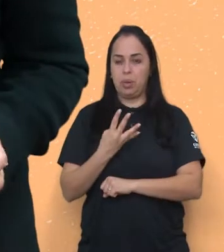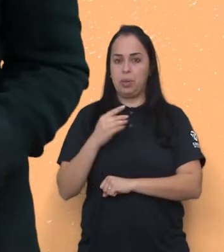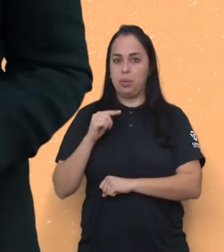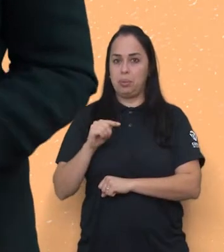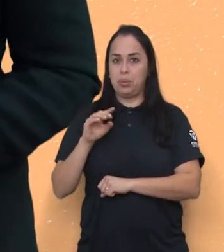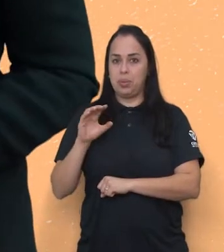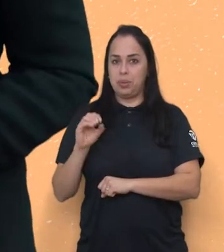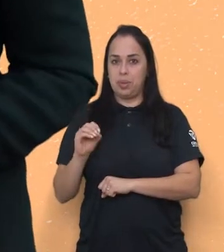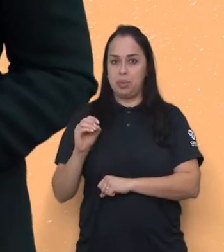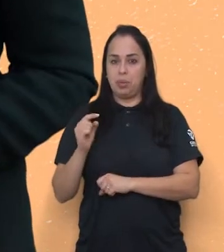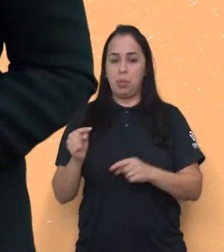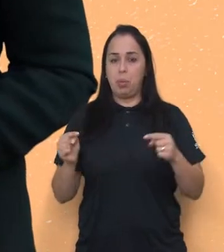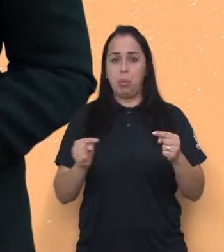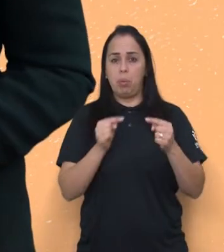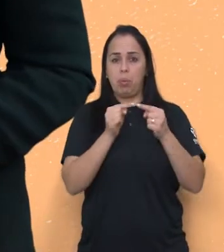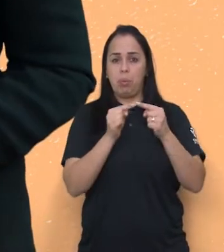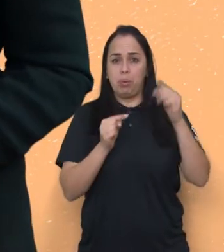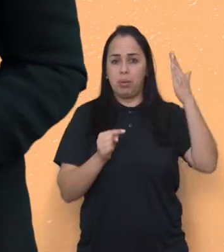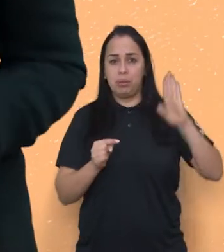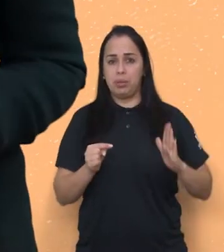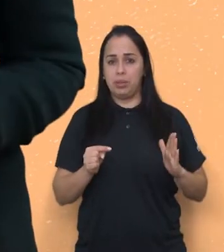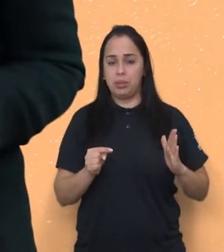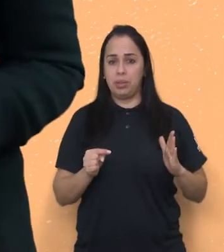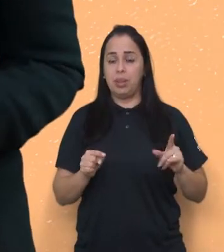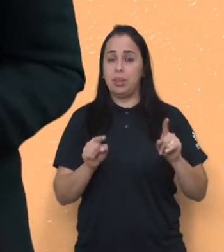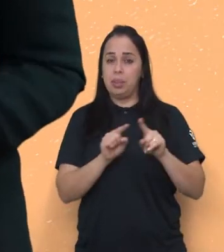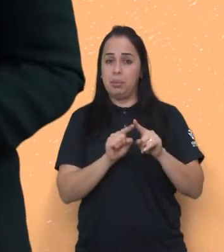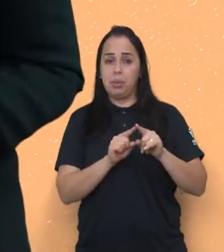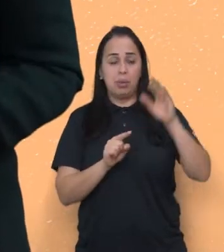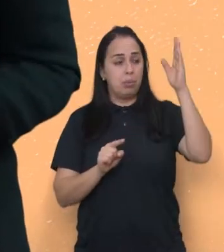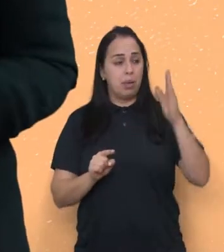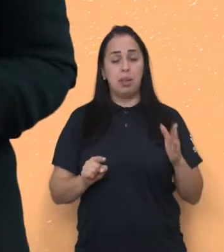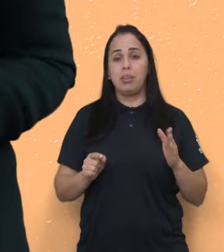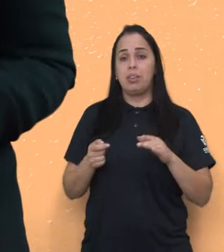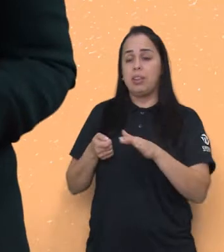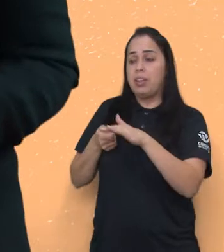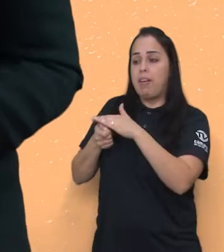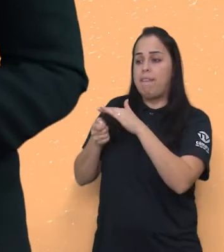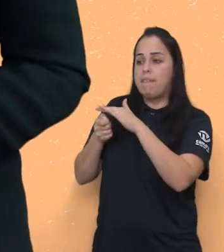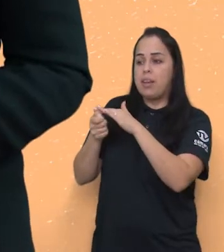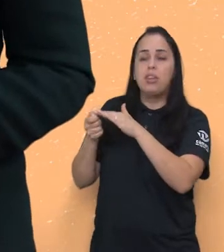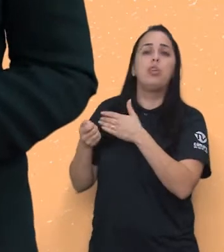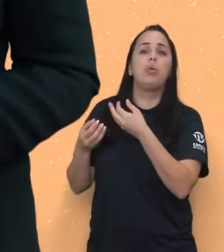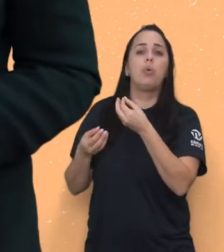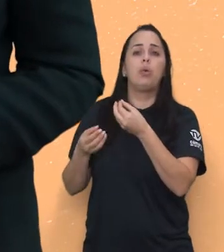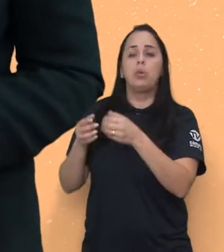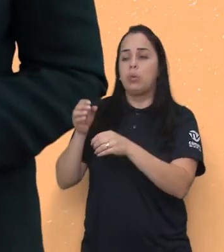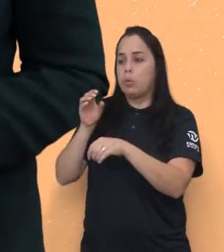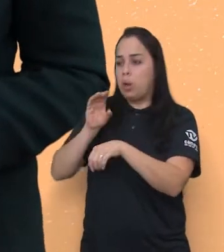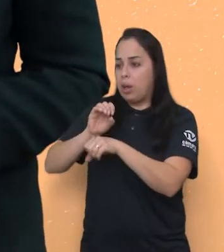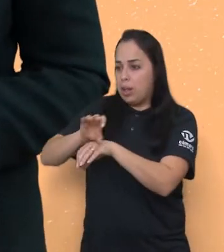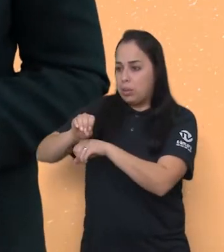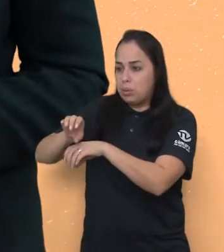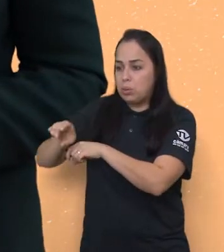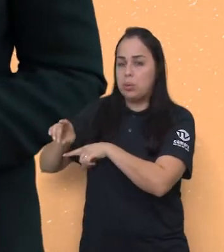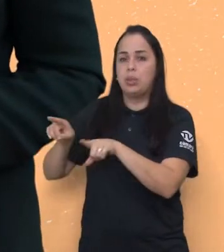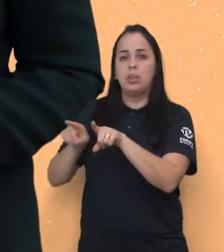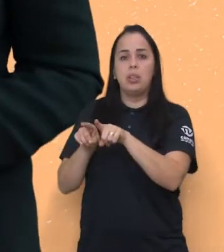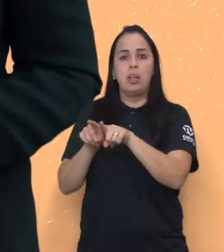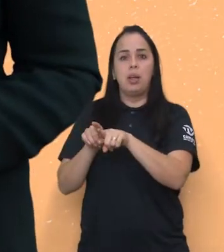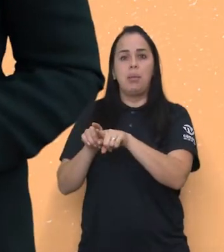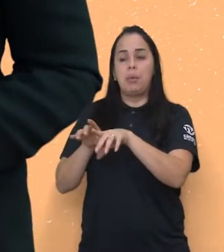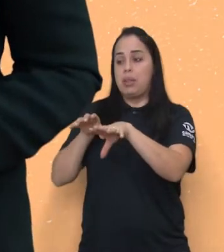se encaixa no cenário do nosso país e o quanto o Brasil tem investido na capacitação e educação